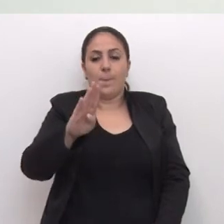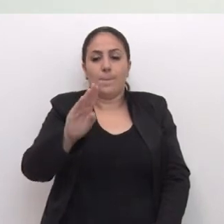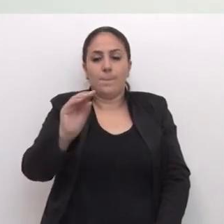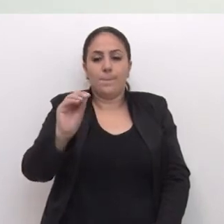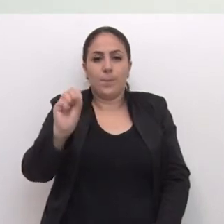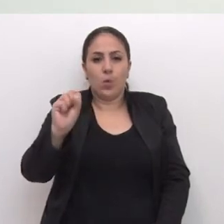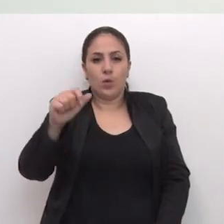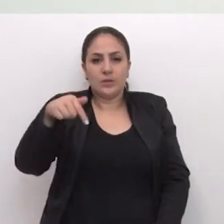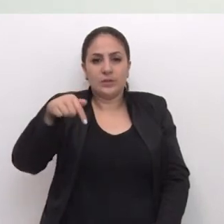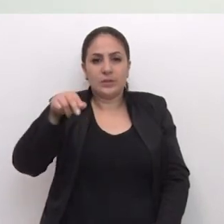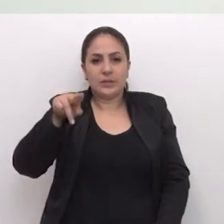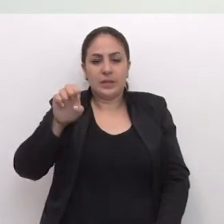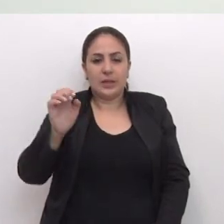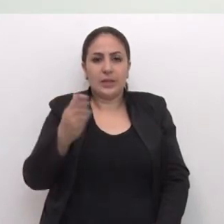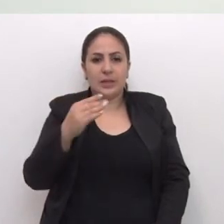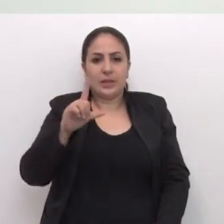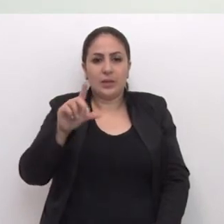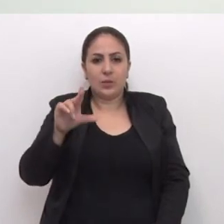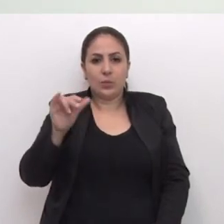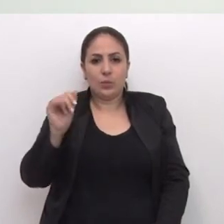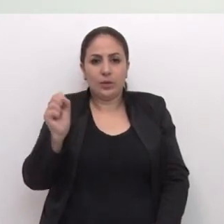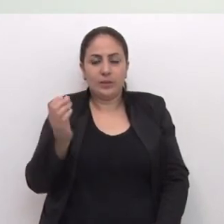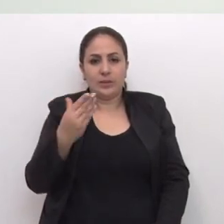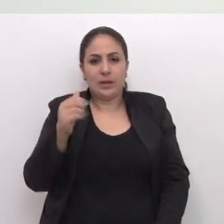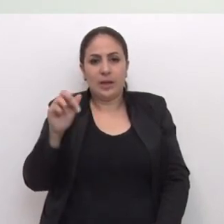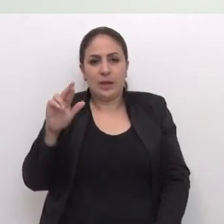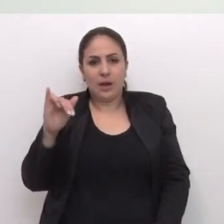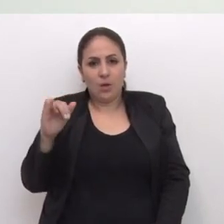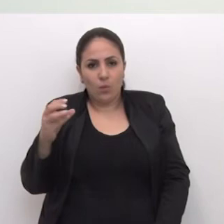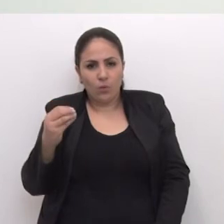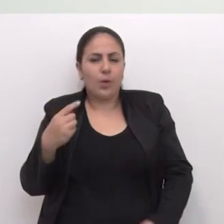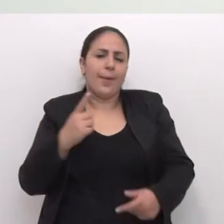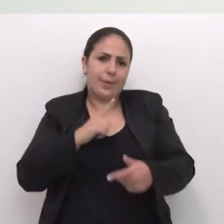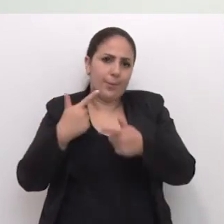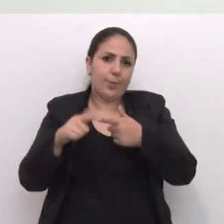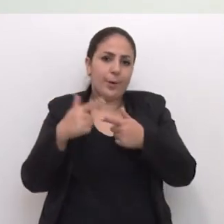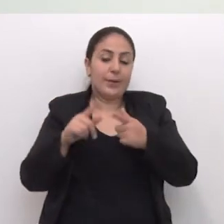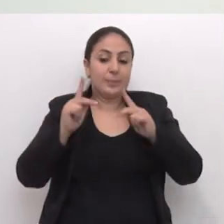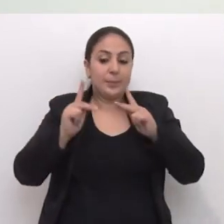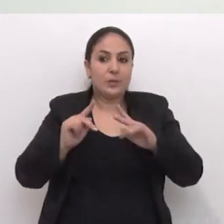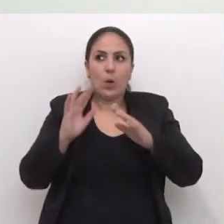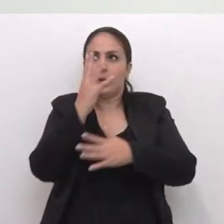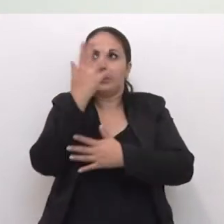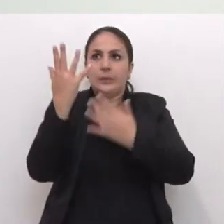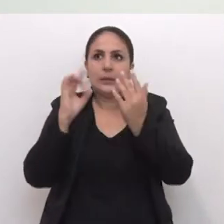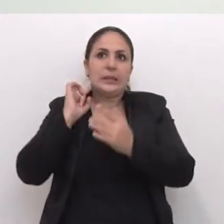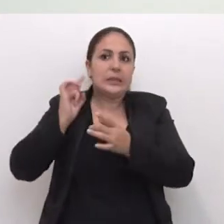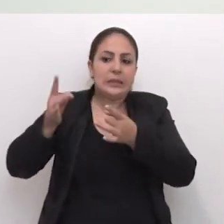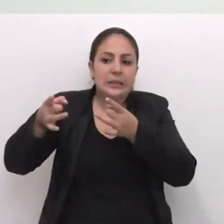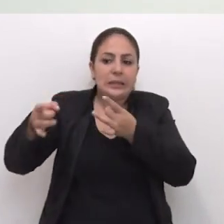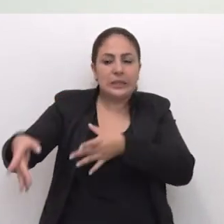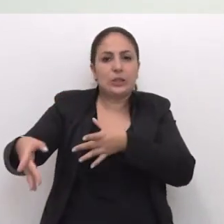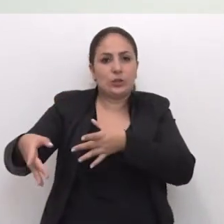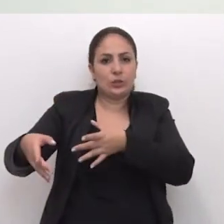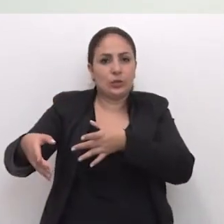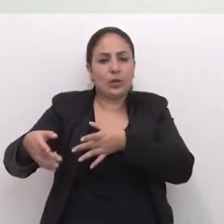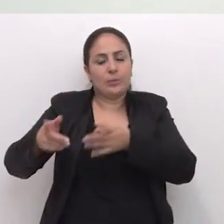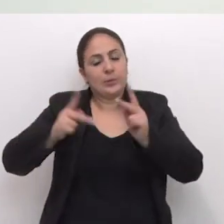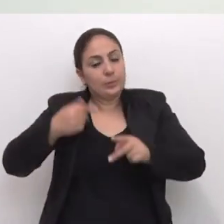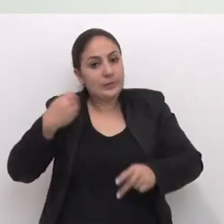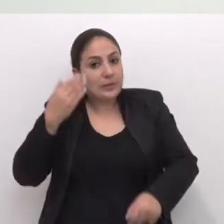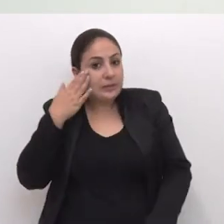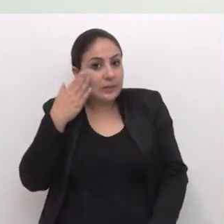é o Bosque Lucas Araújo, né? Que apesar de ter problemas ali, de destino incorreto de lixo, que as pessoas têm que se conscientizar que aí não é o lugar,